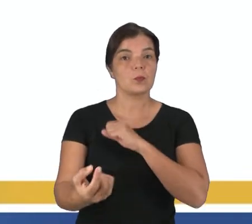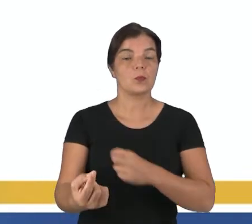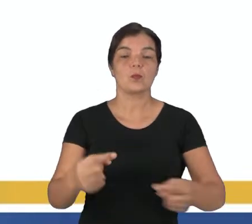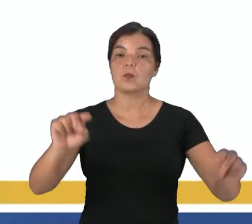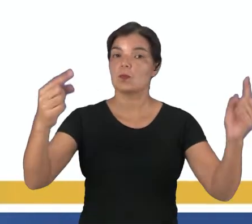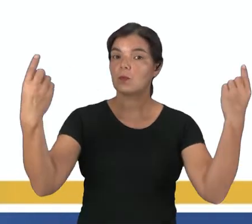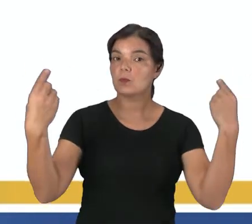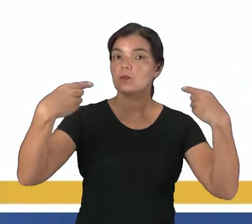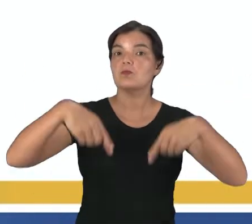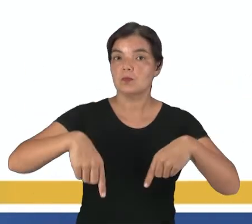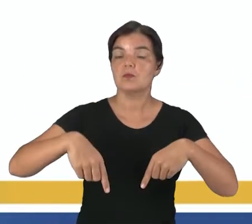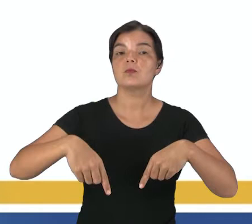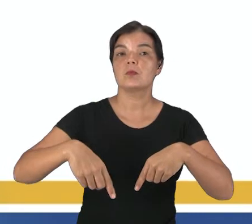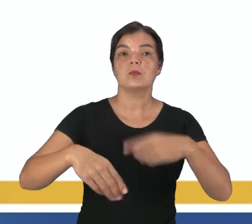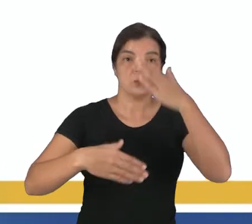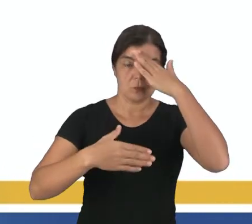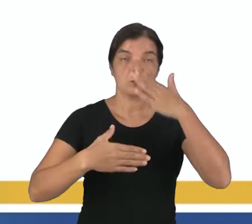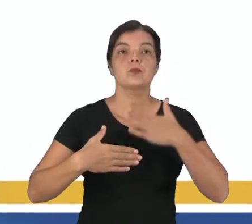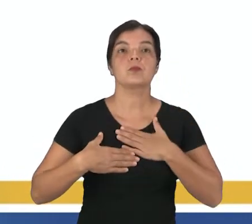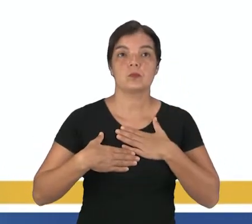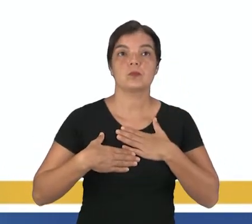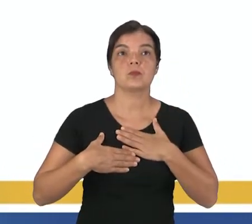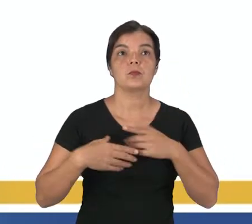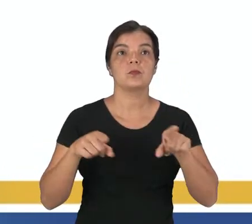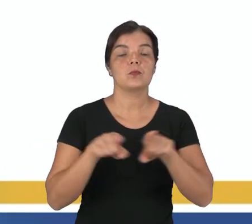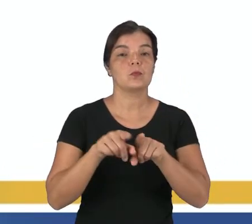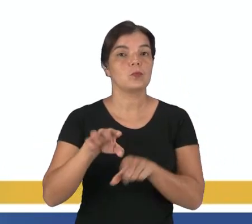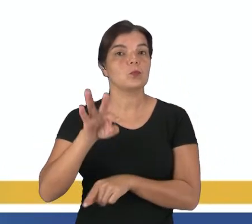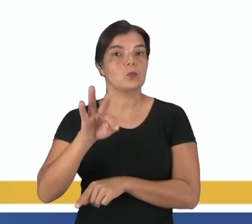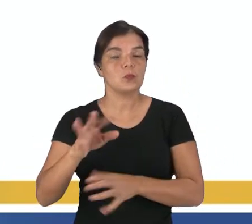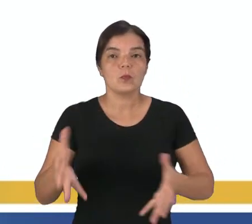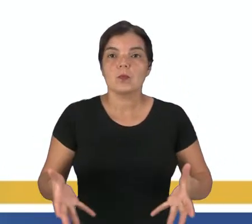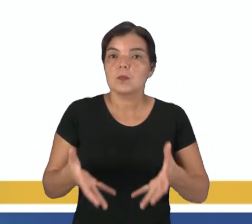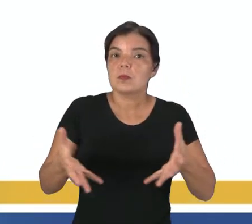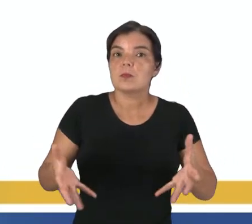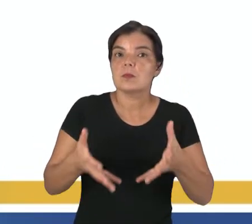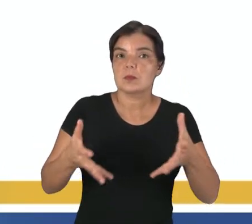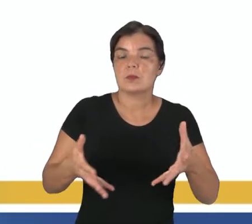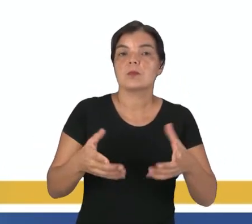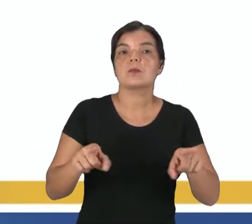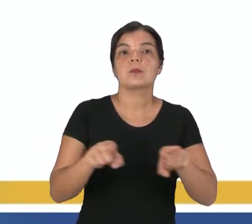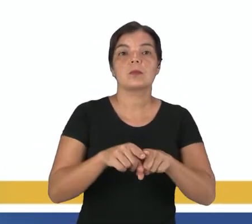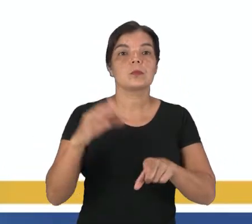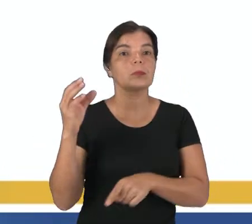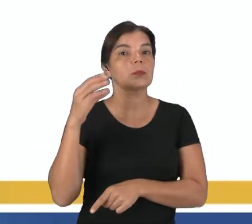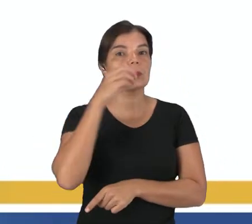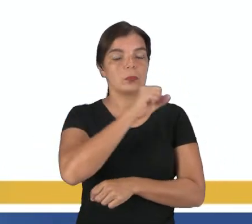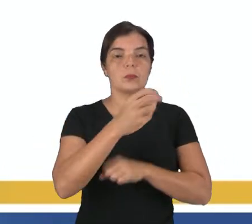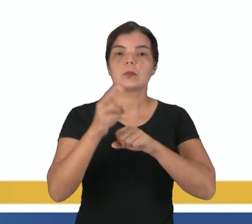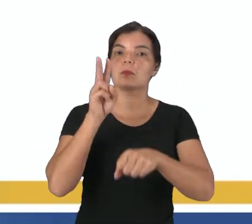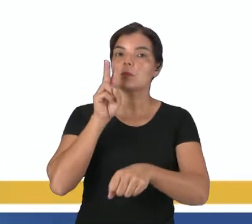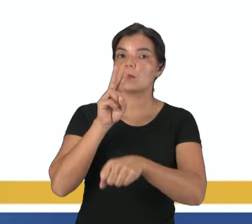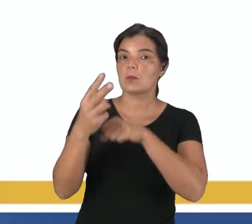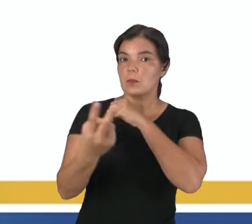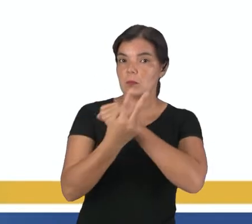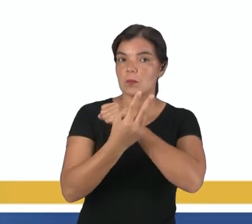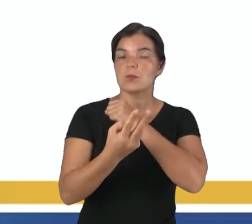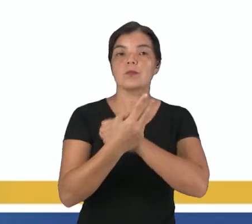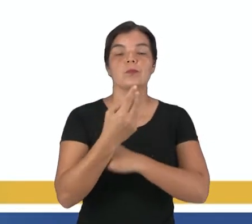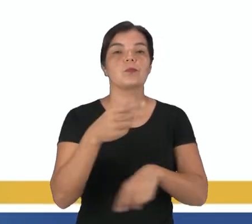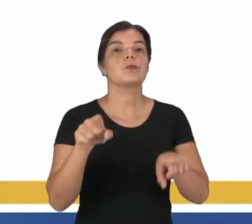por um micro-organismo, o linfócito T, ele estimula a produção de anticorpos para que haja